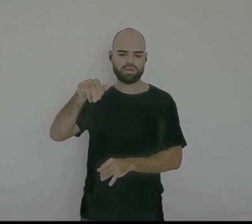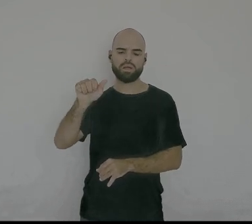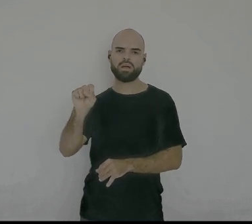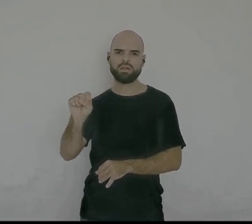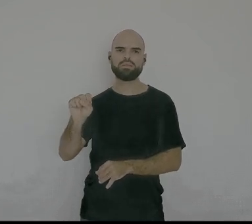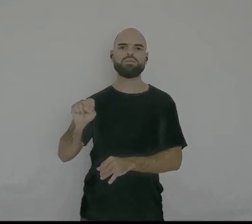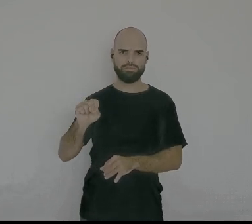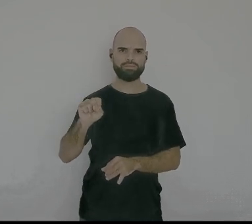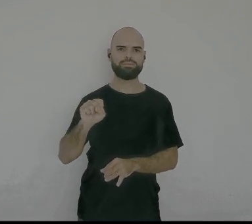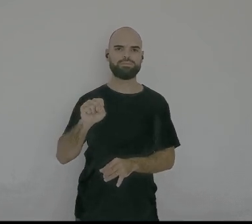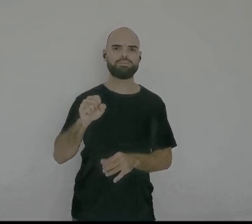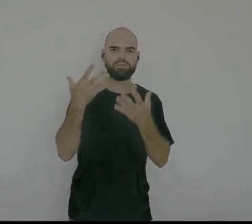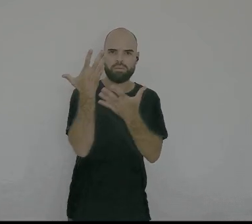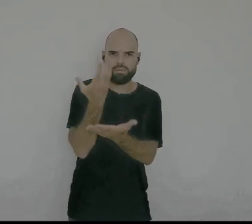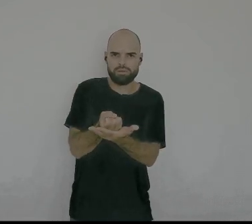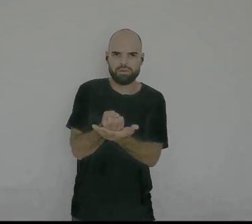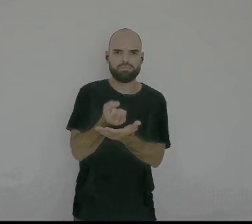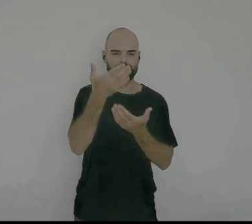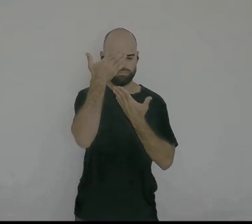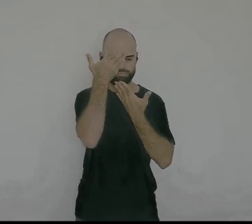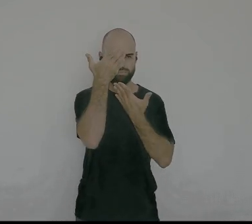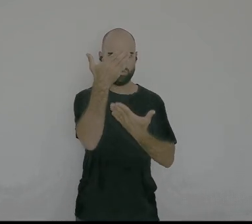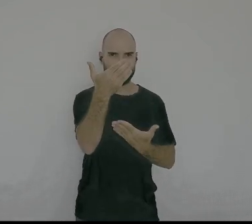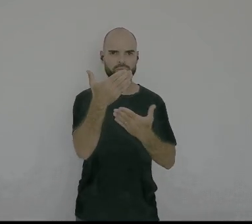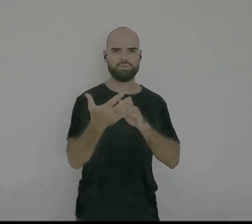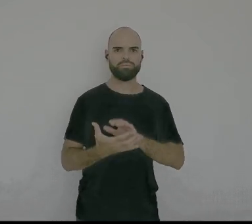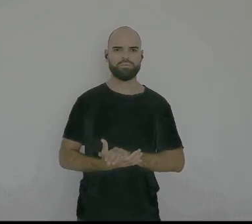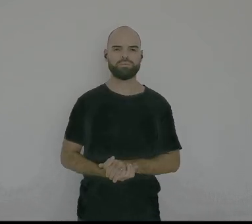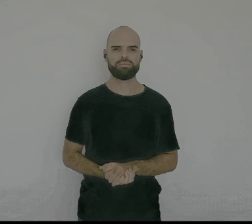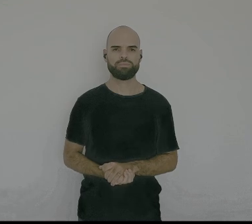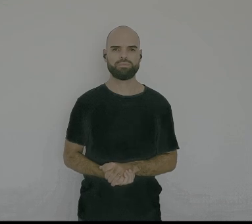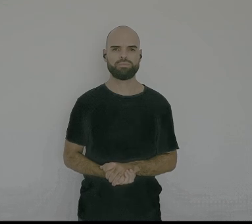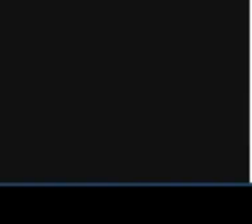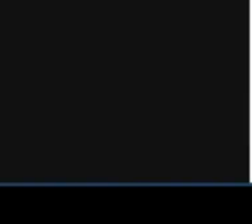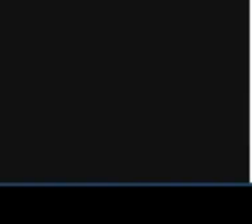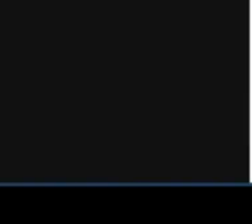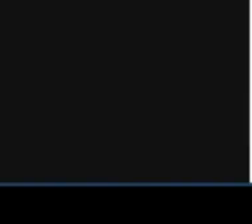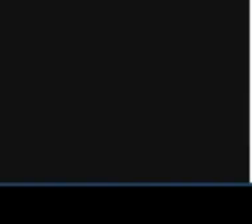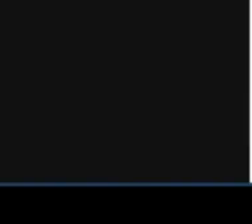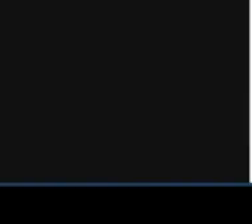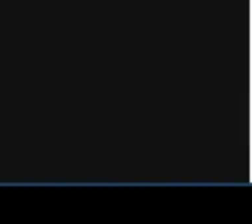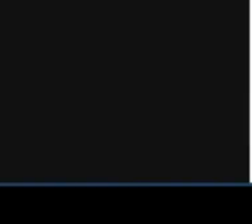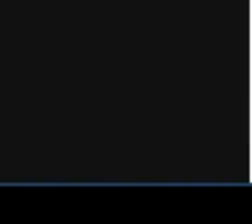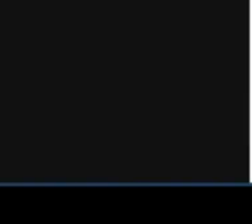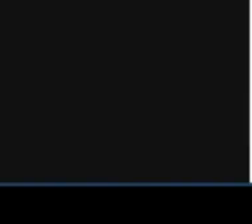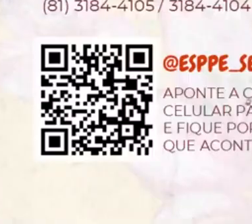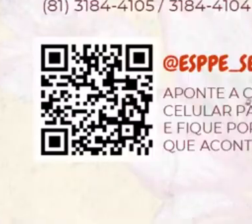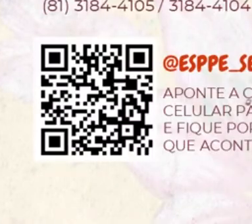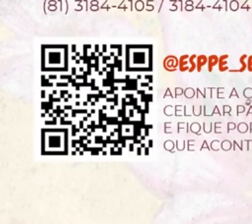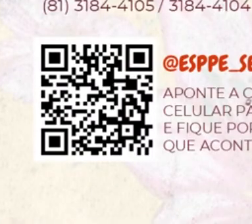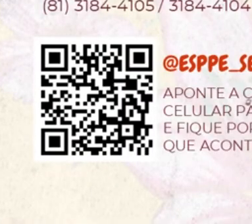baixados gratuitamente no site do CONAS. Obrigado.